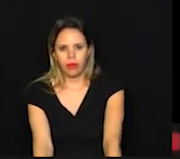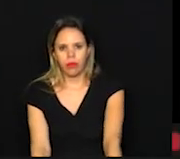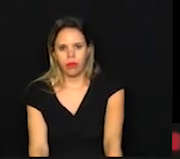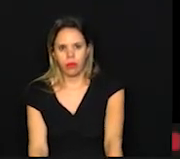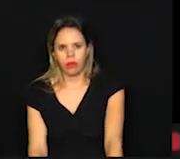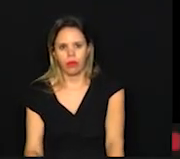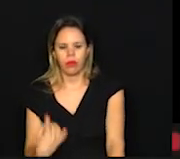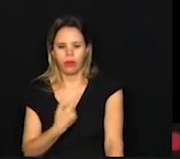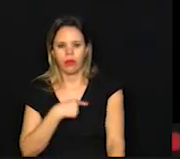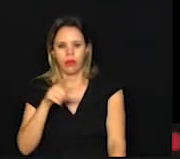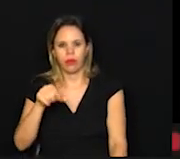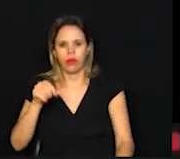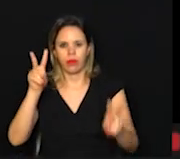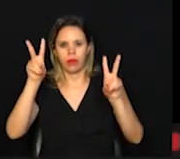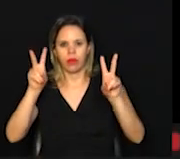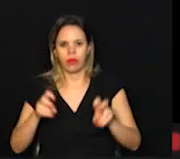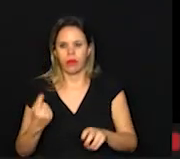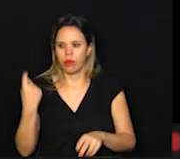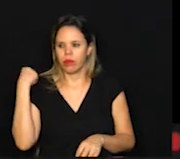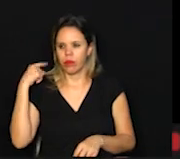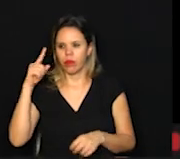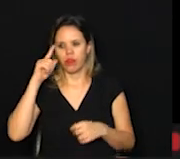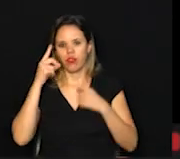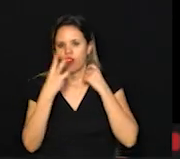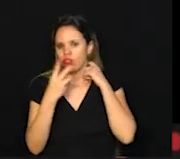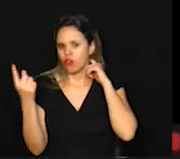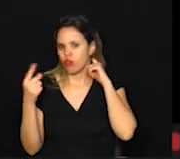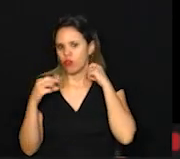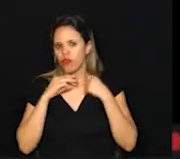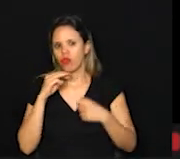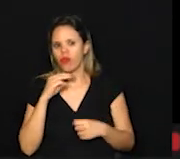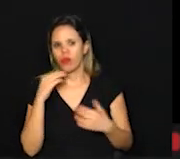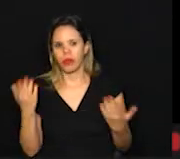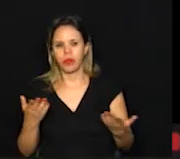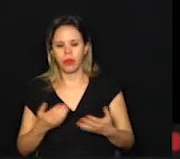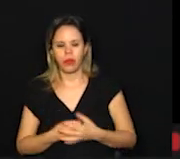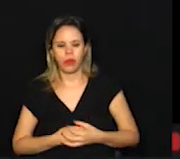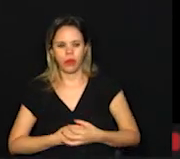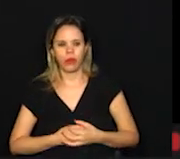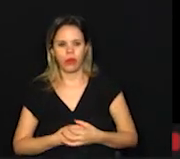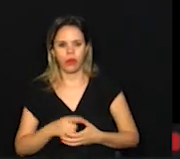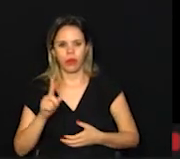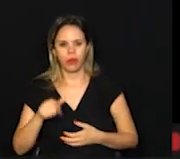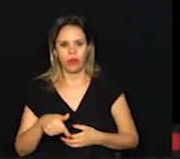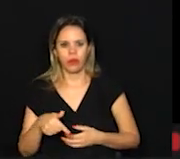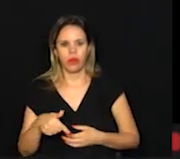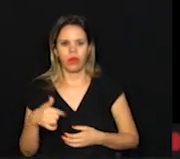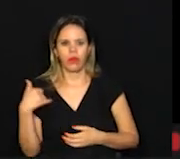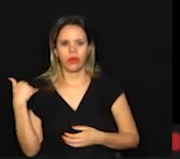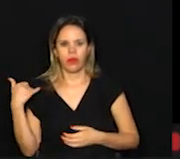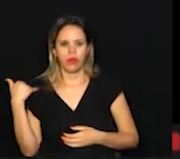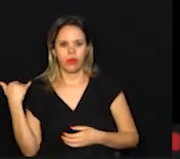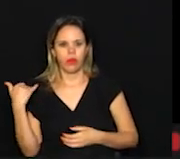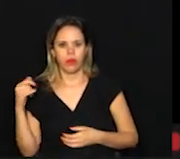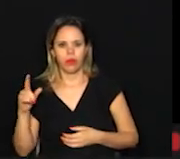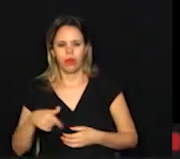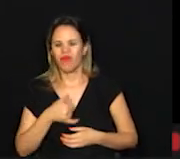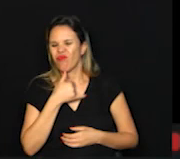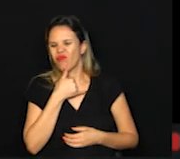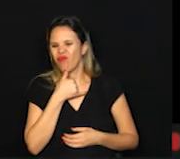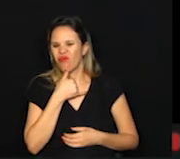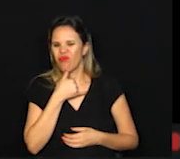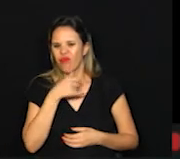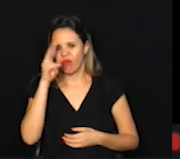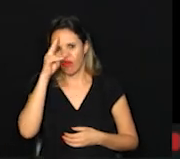Nós escolhemos esse tema porque no último dia 31 de março agora é o aniversário, né, dessa triste